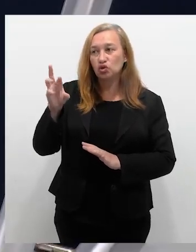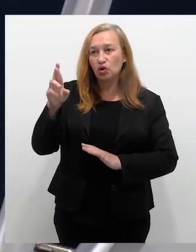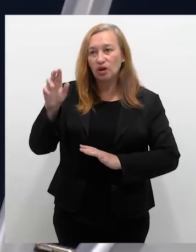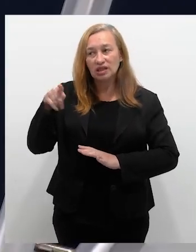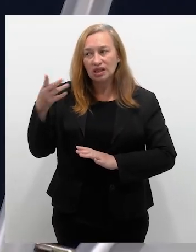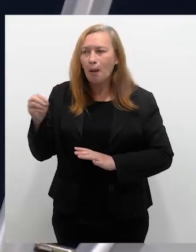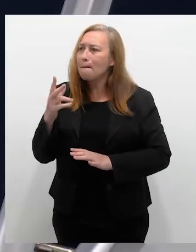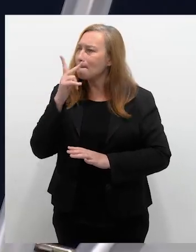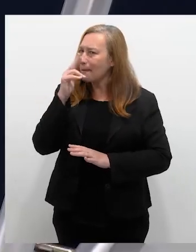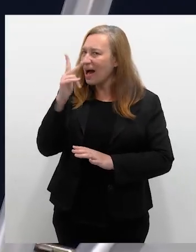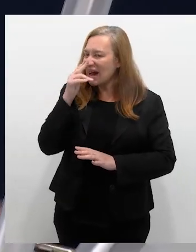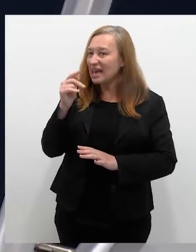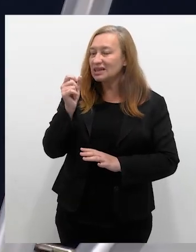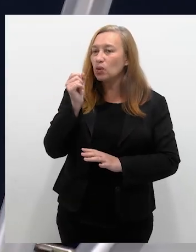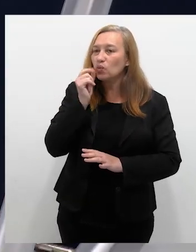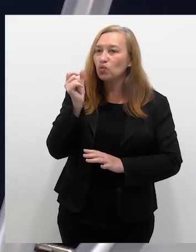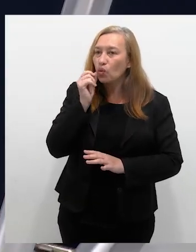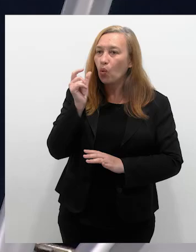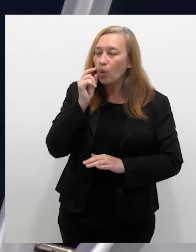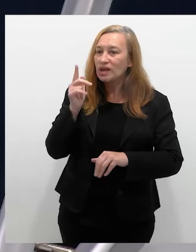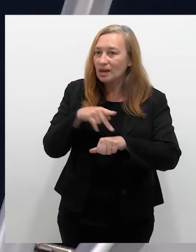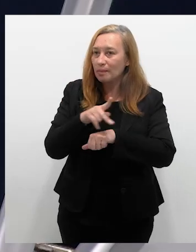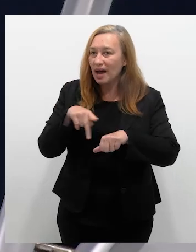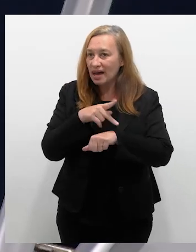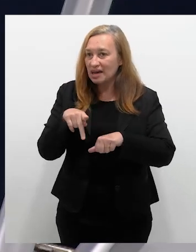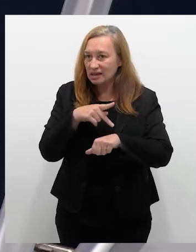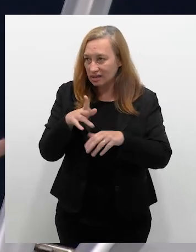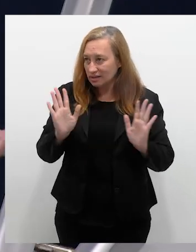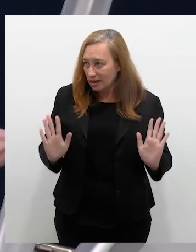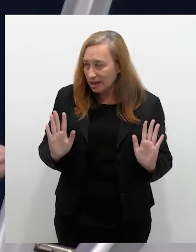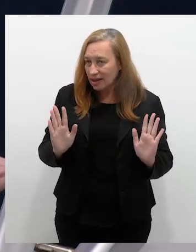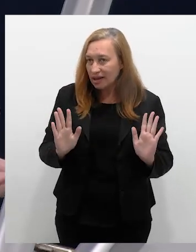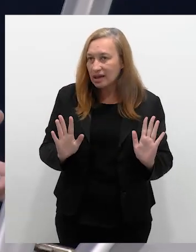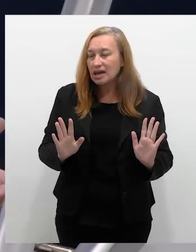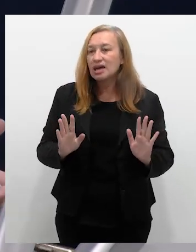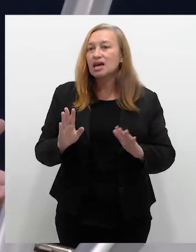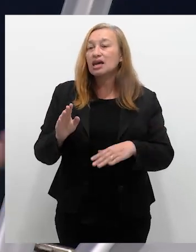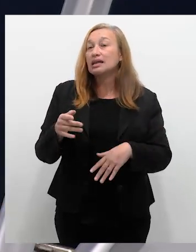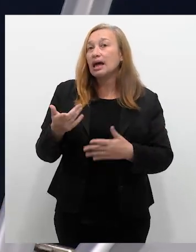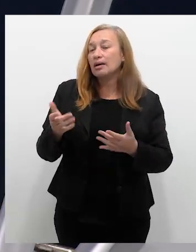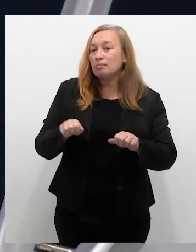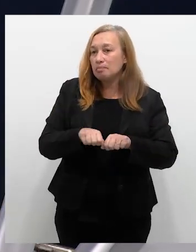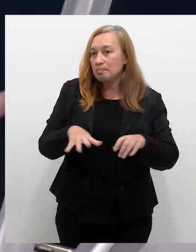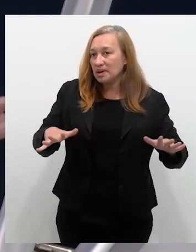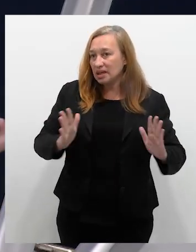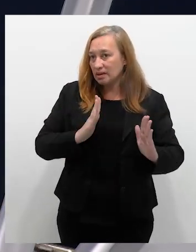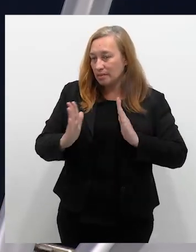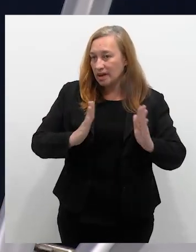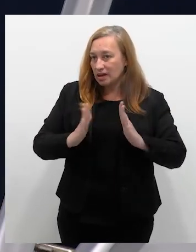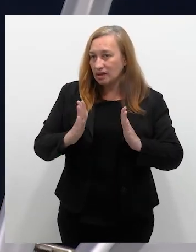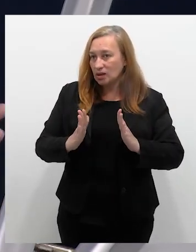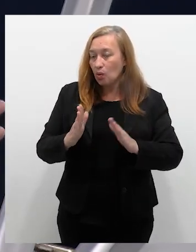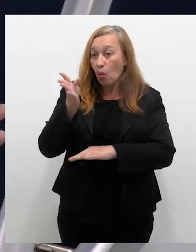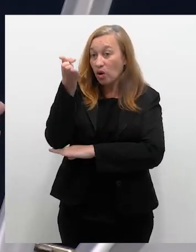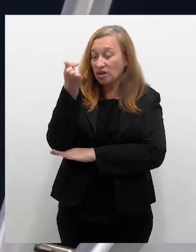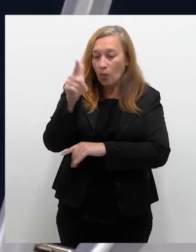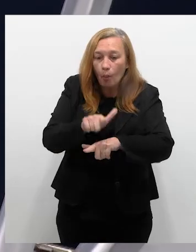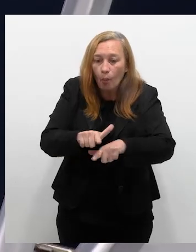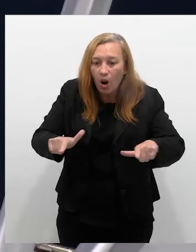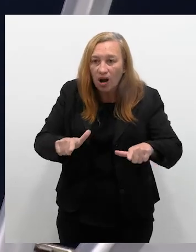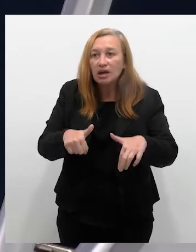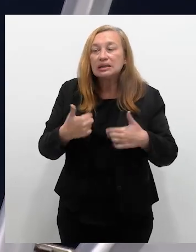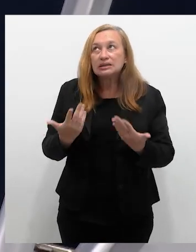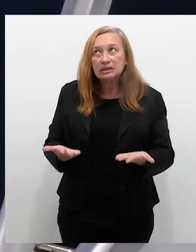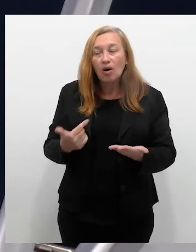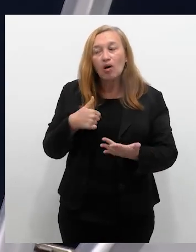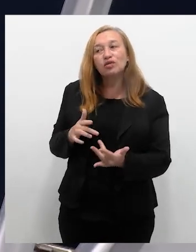Tem um céu maravilhoso. Na pandemia, os hotéis não estão com as lotações, né? Estão tudo pela metade.